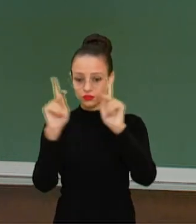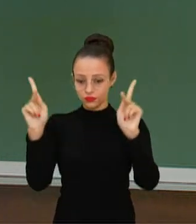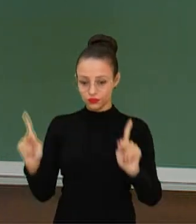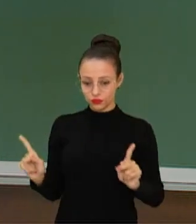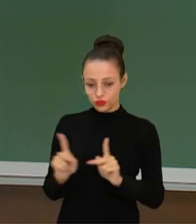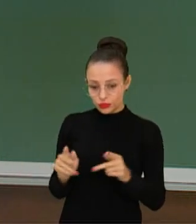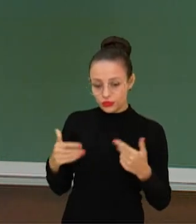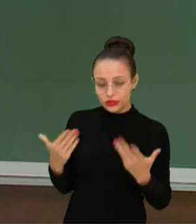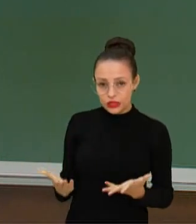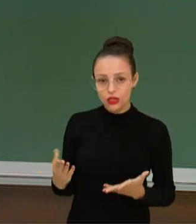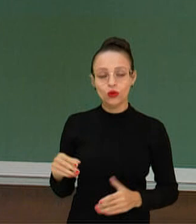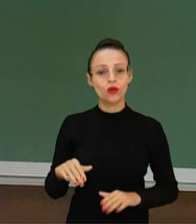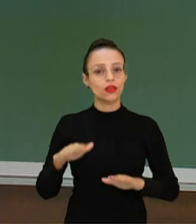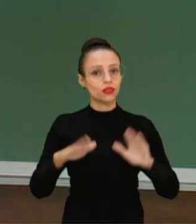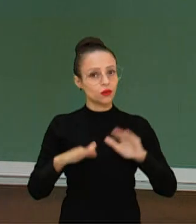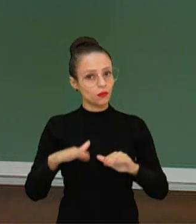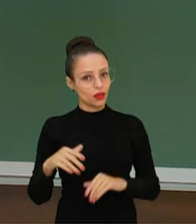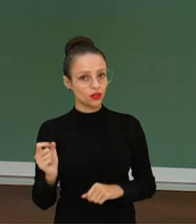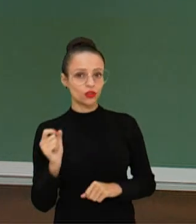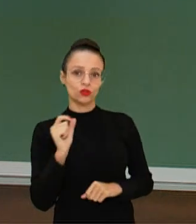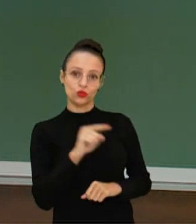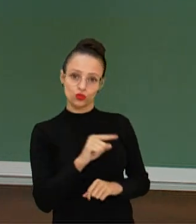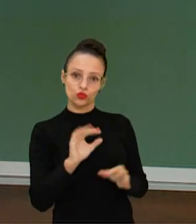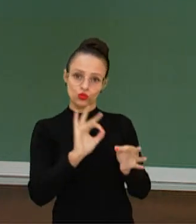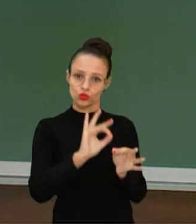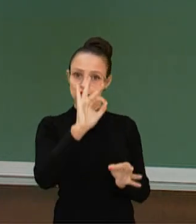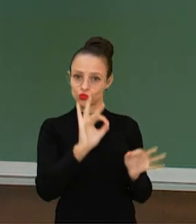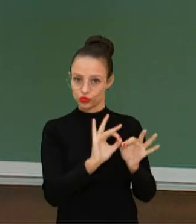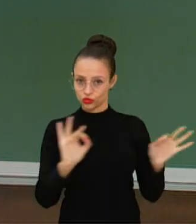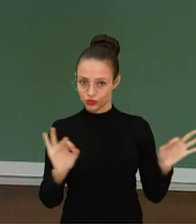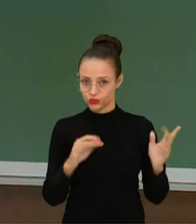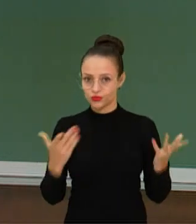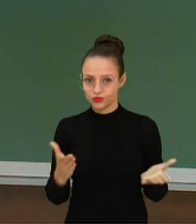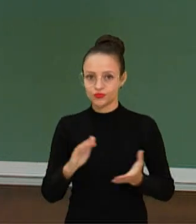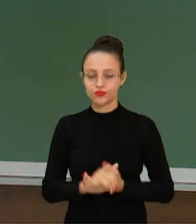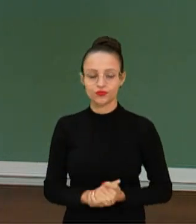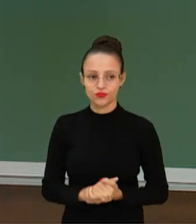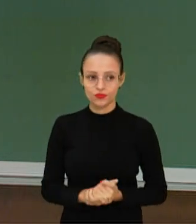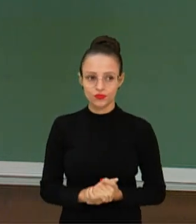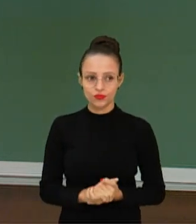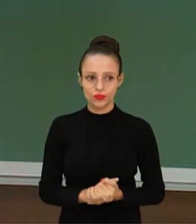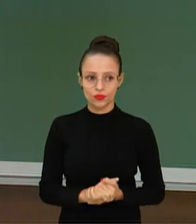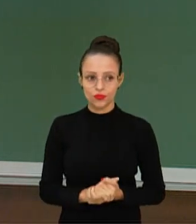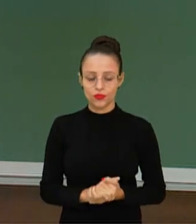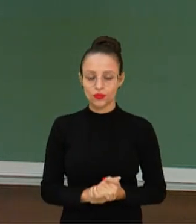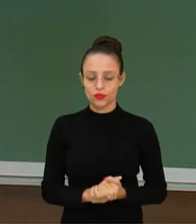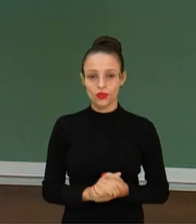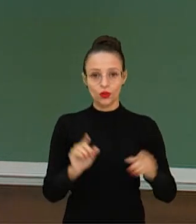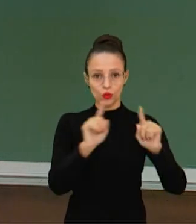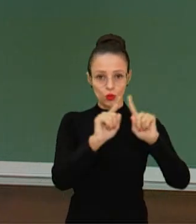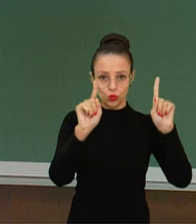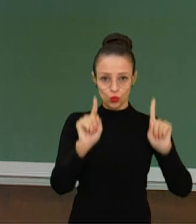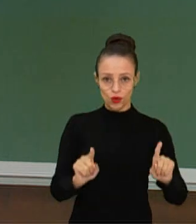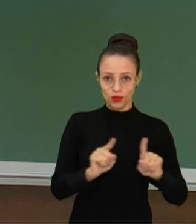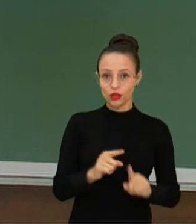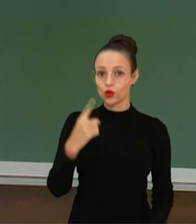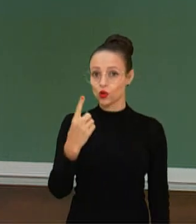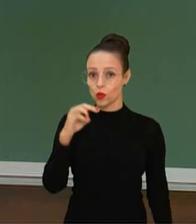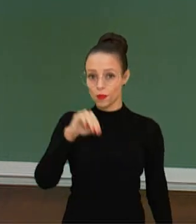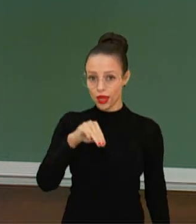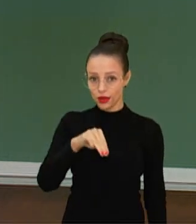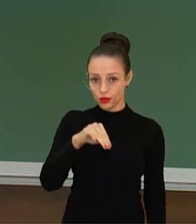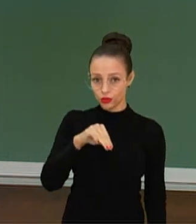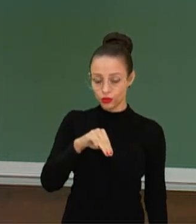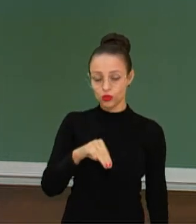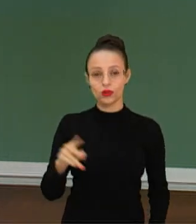lados, o perímetro depende da medida do lado. Então, olha aqui, ó. Se o quadrado tiver 1 metro de